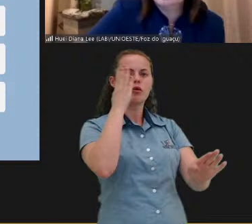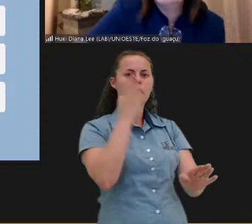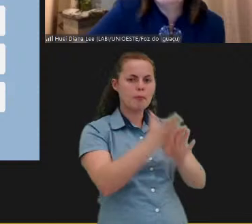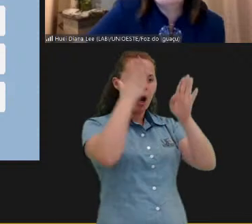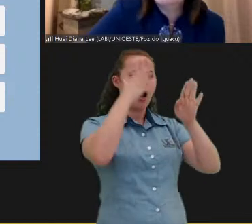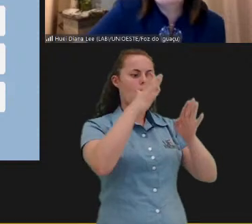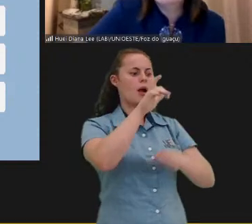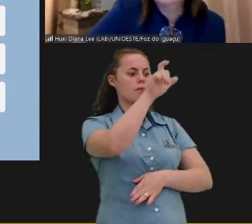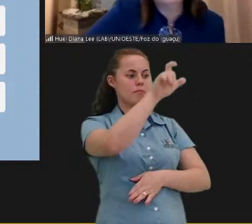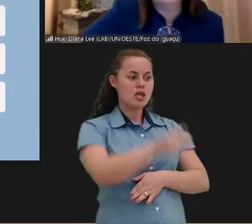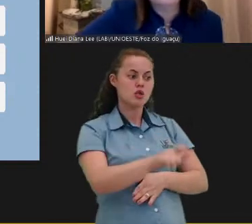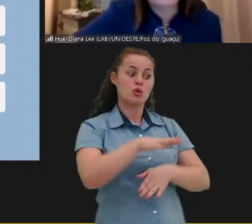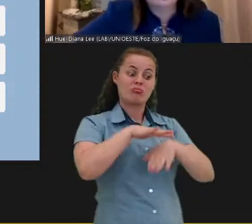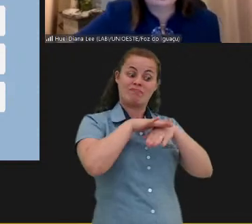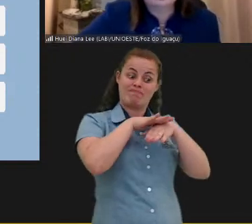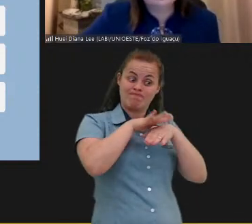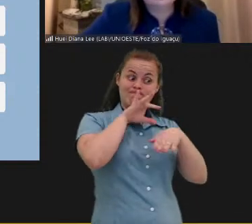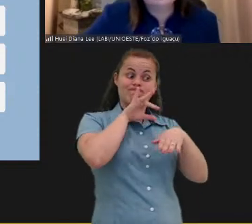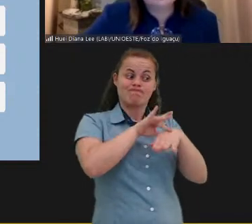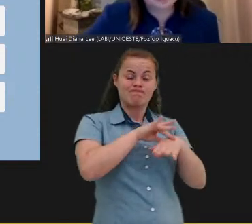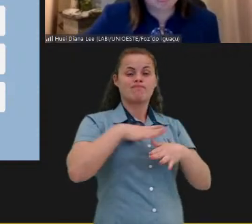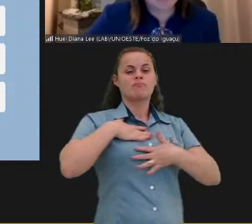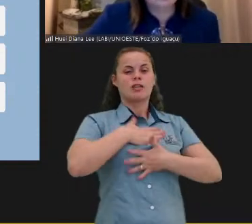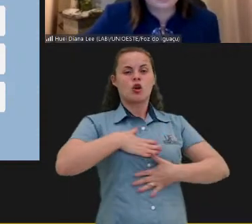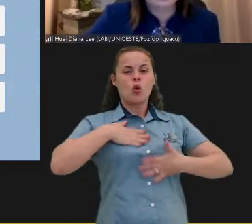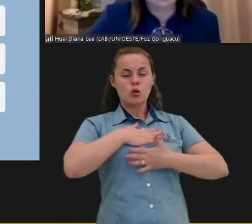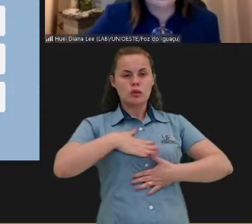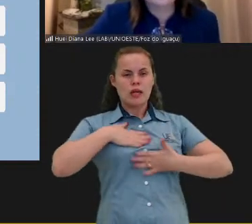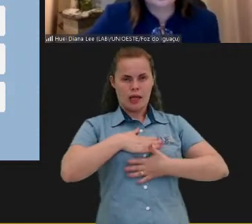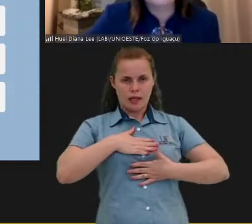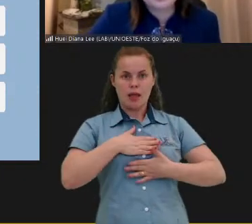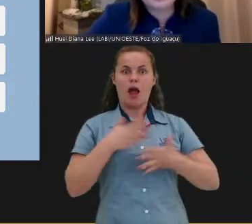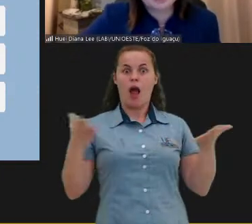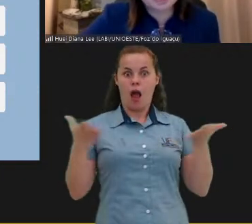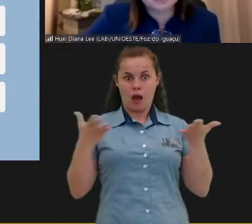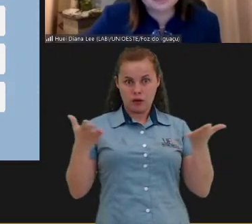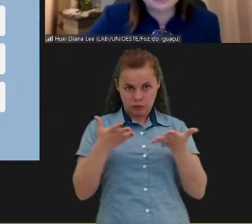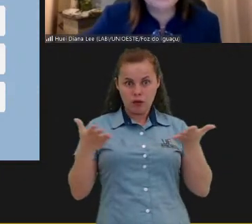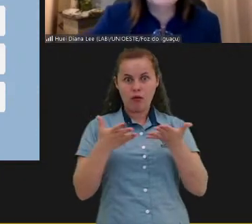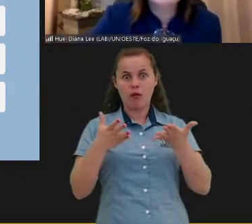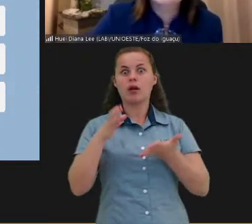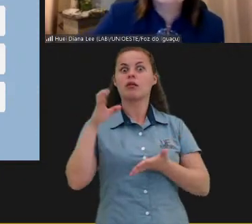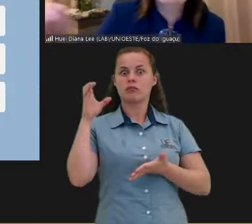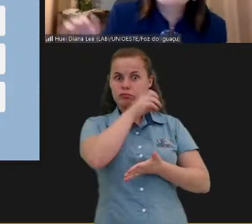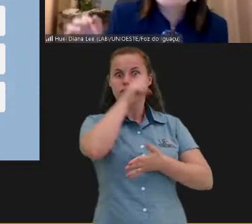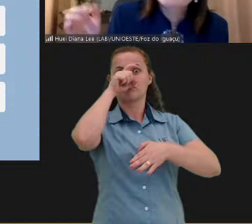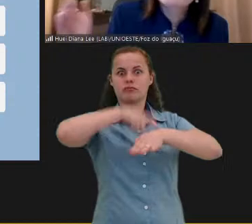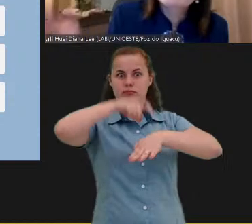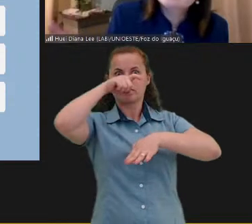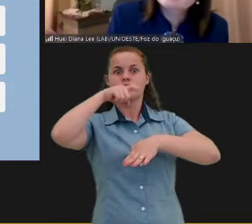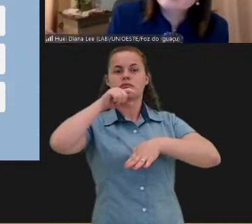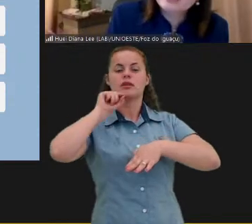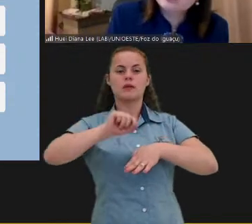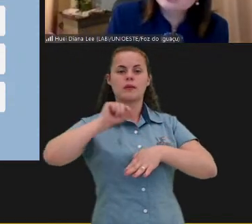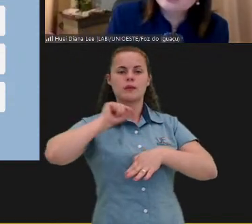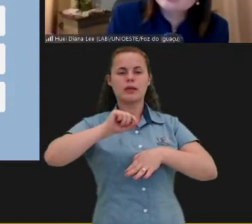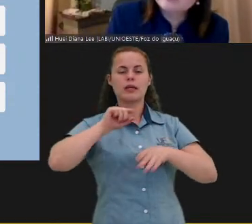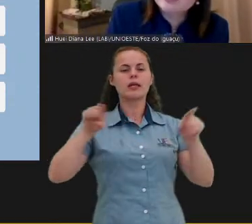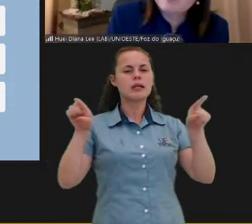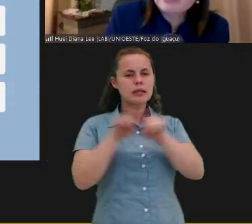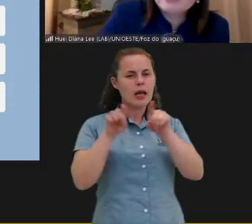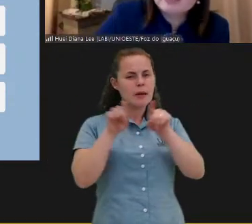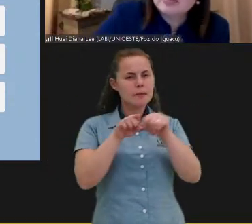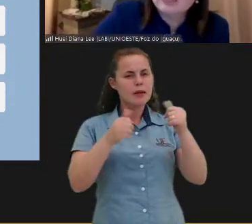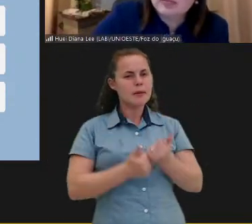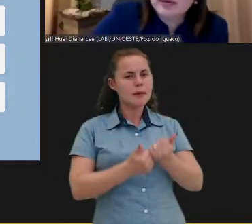paciente, quanto que a gente gostaria logo, agora, já no presente, né, que eles também ajudassem a